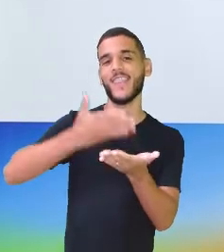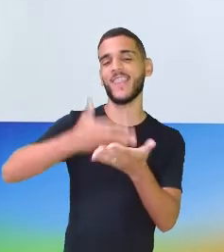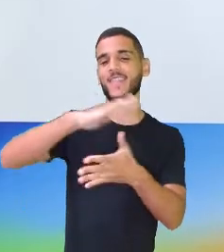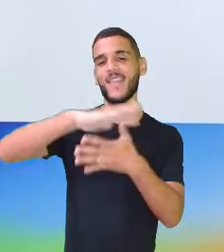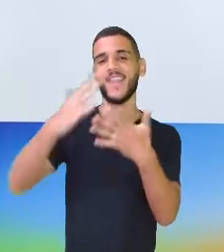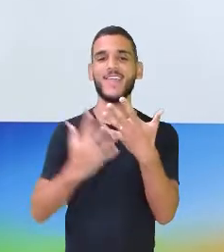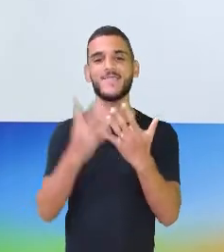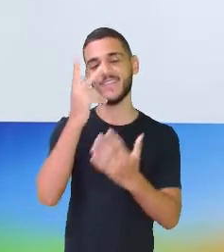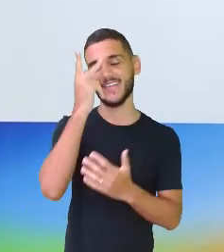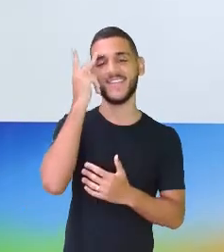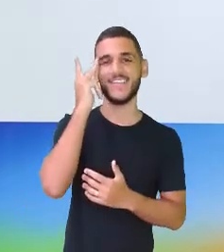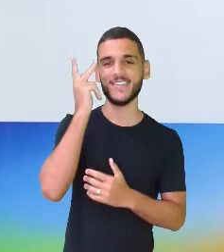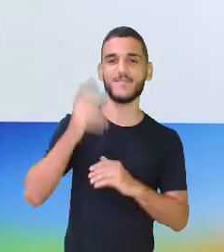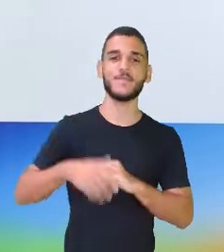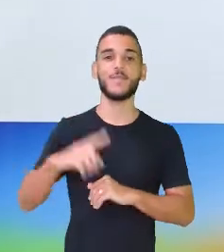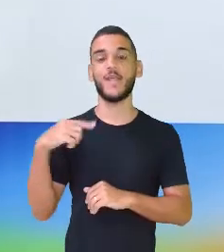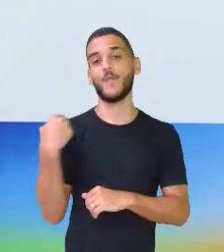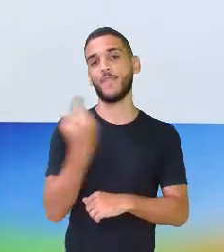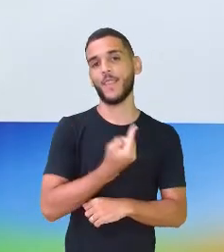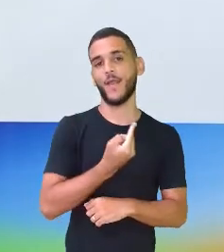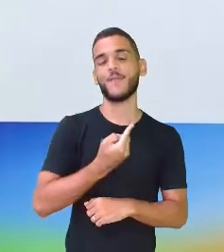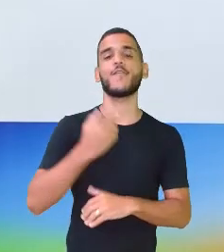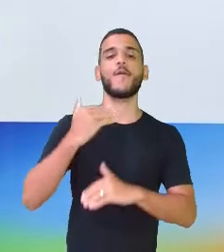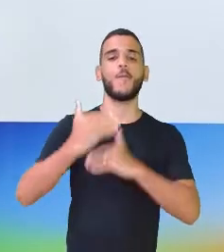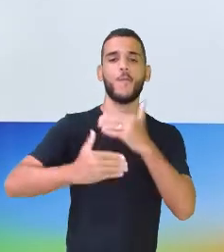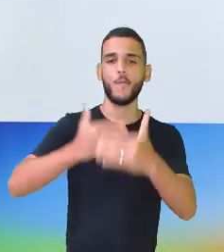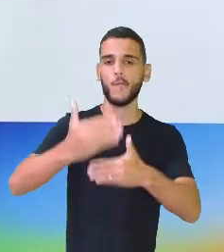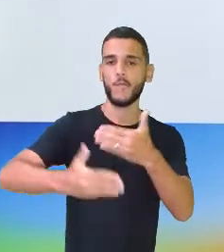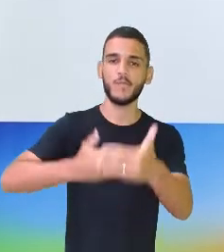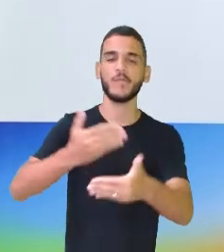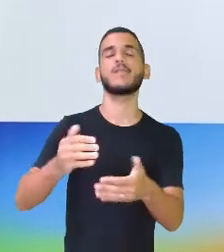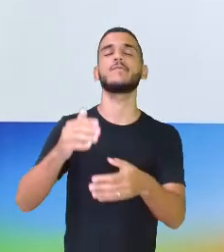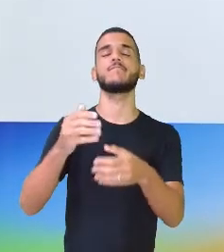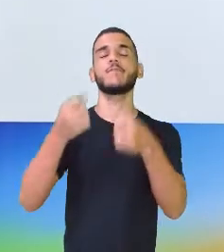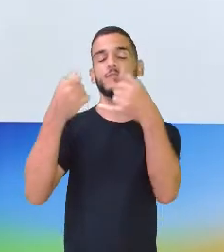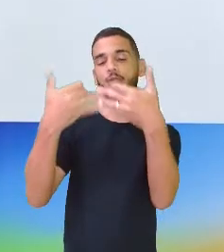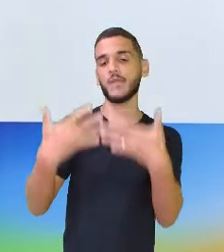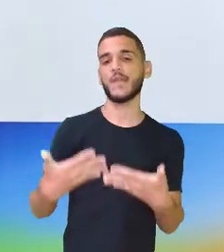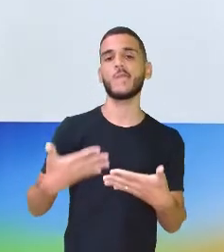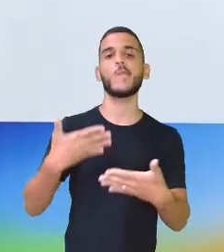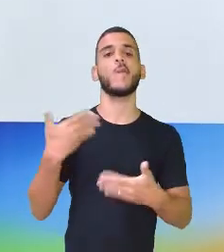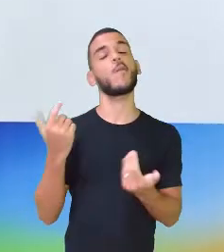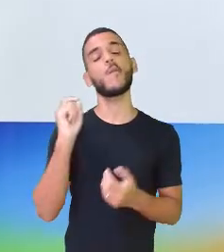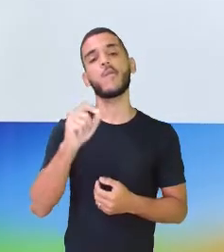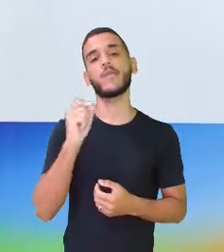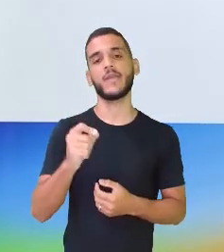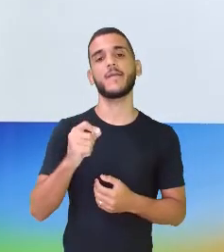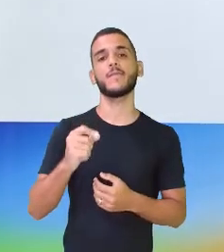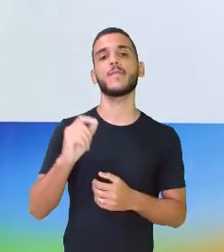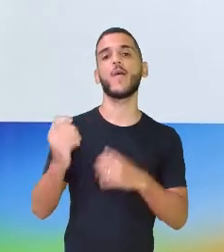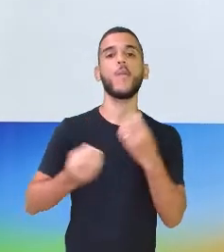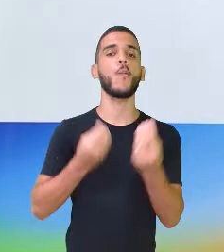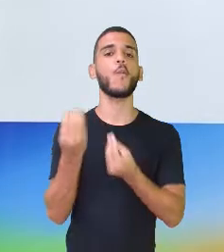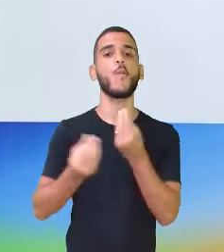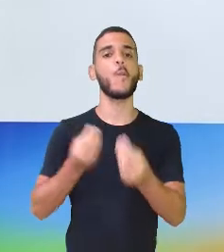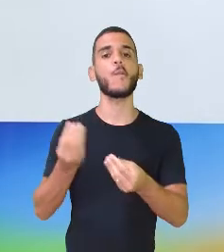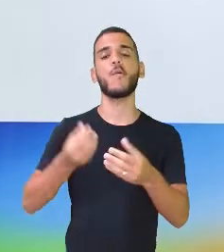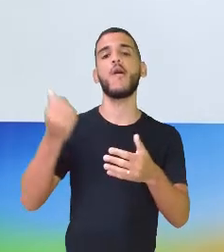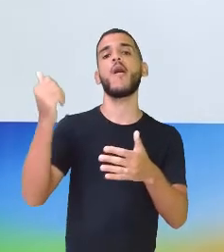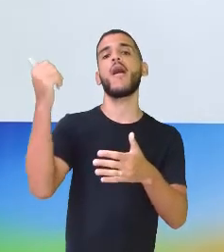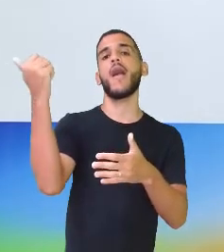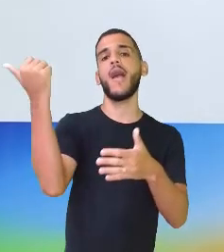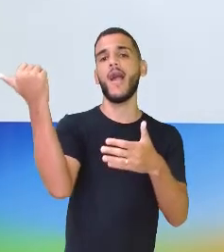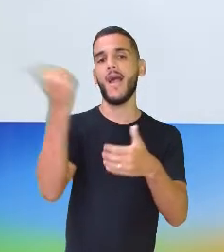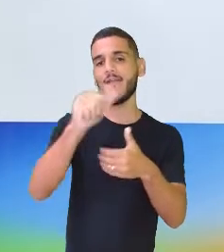Libras Clisma. A gente vai continuar conversando sobre o processo de avaliação para o estudante com